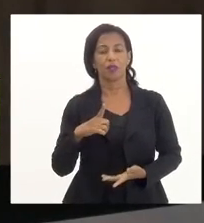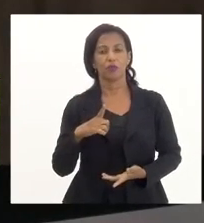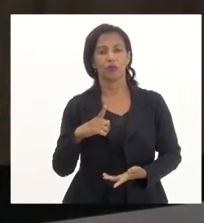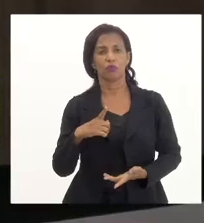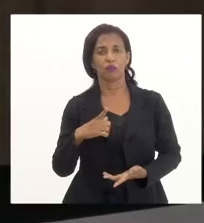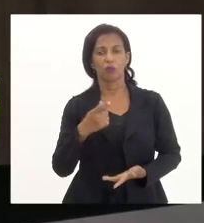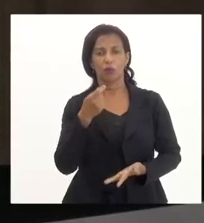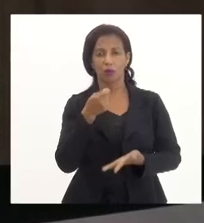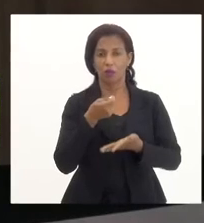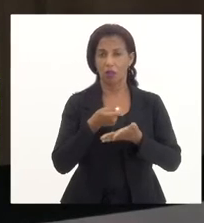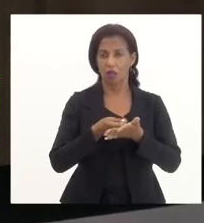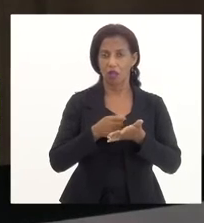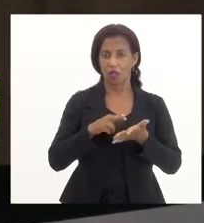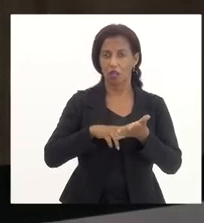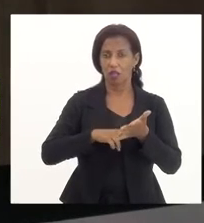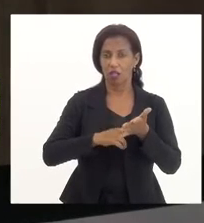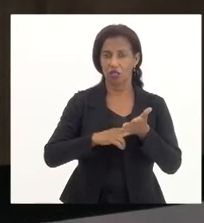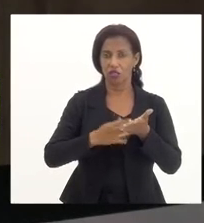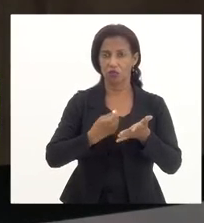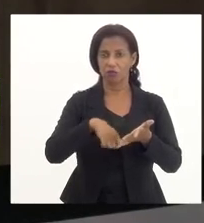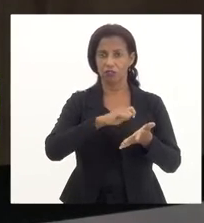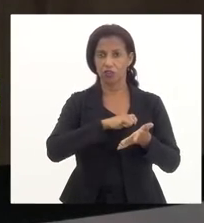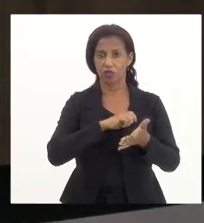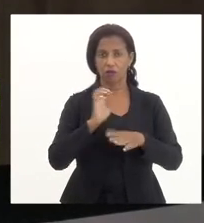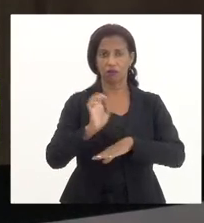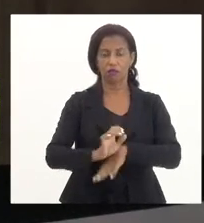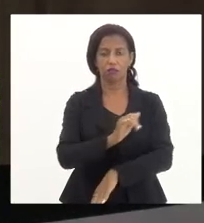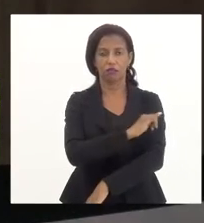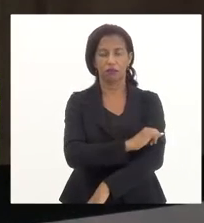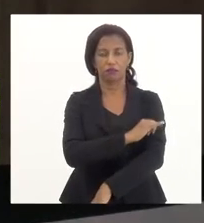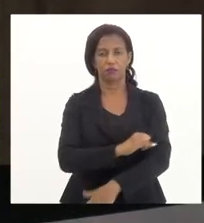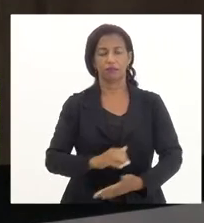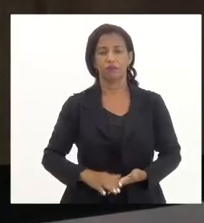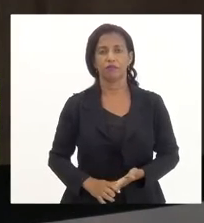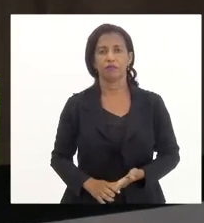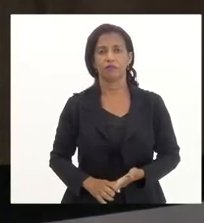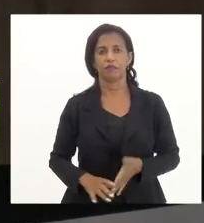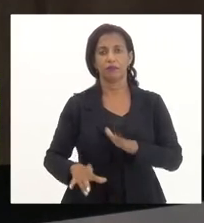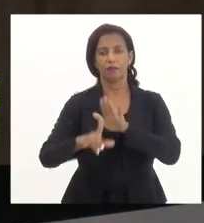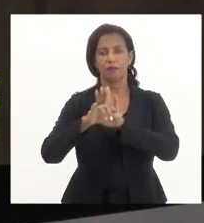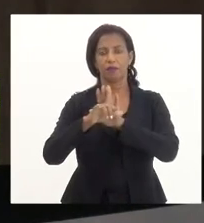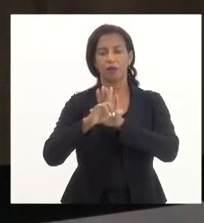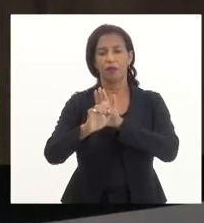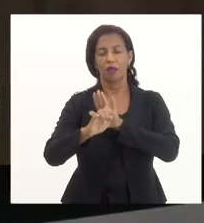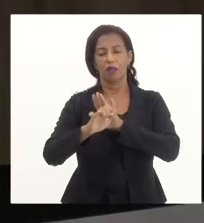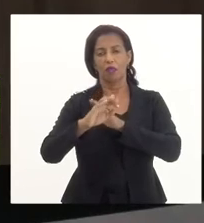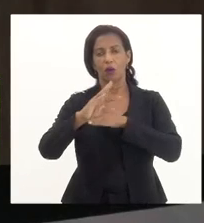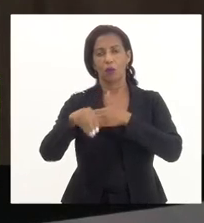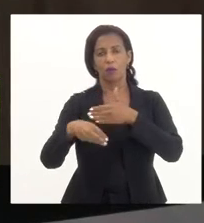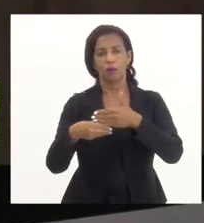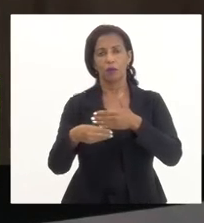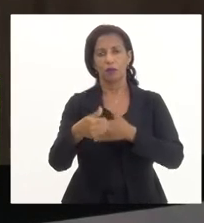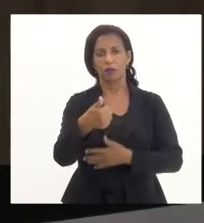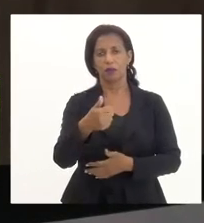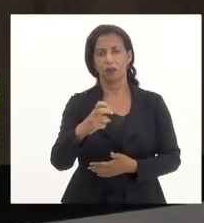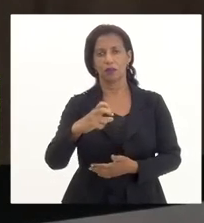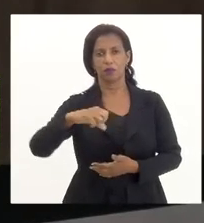regime de recuperação fiscal do Estado do Rio de Janeiro pela lei complementar 159